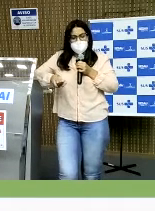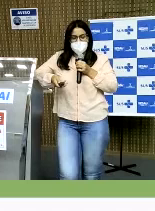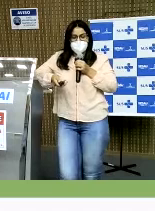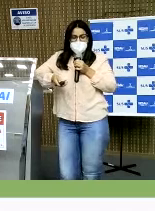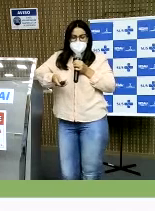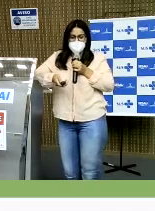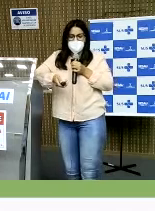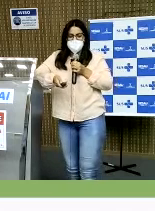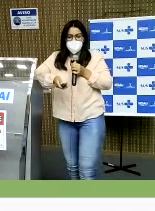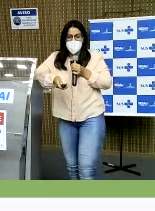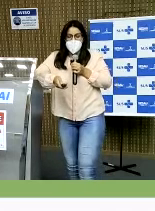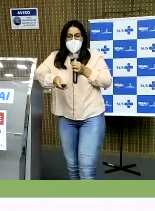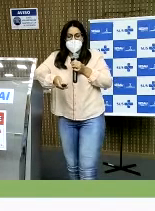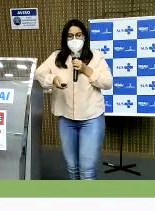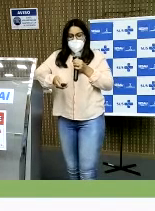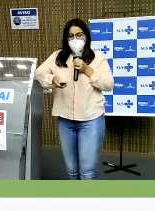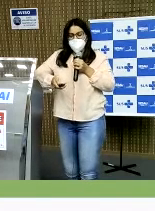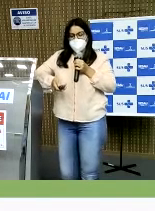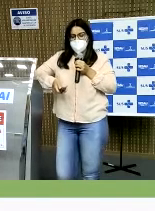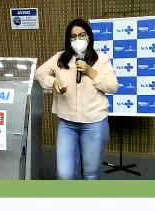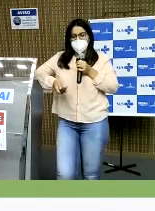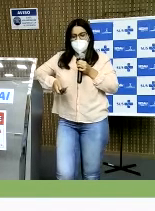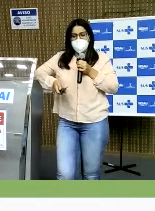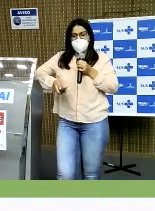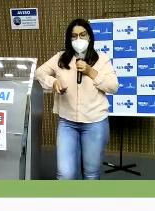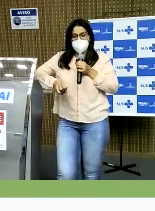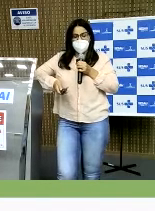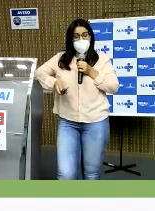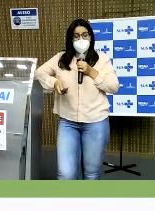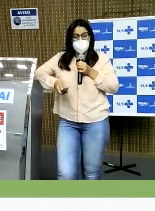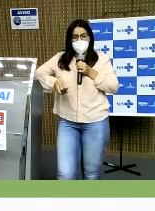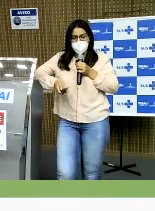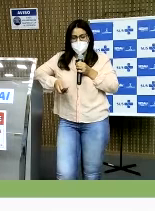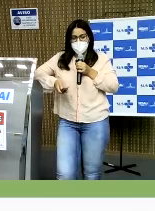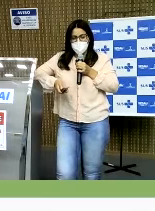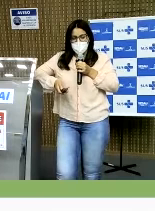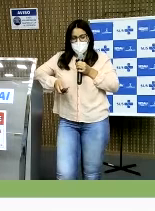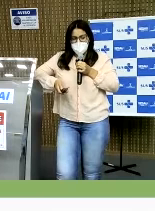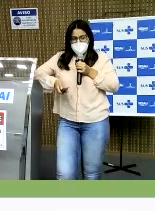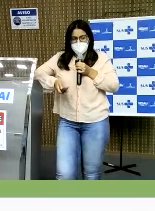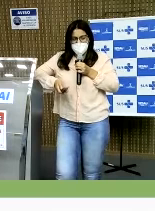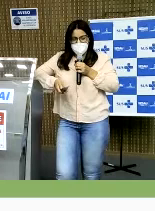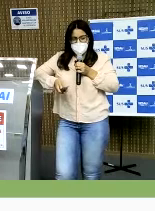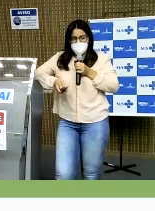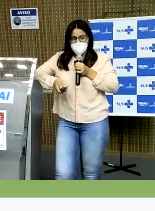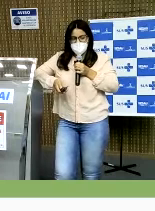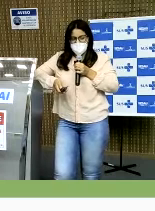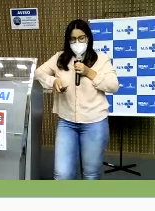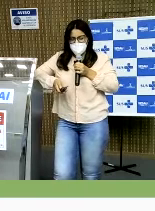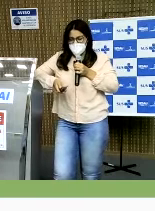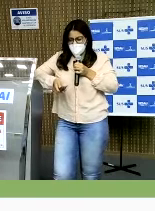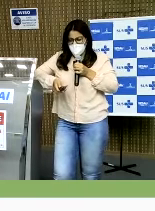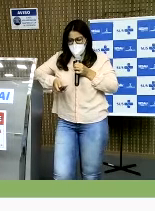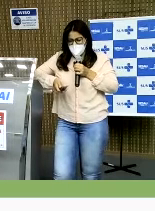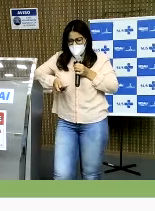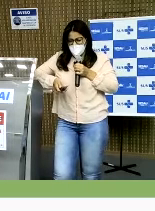Amputação, a gente teve 3 amputações nesse período, primeiro semestre de 2021, hipertensão e diabetes. Consulta de enfermagem,